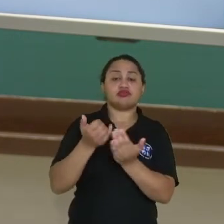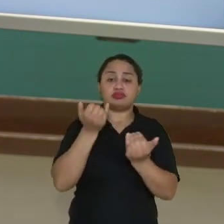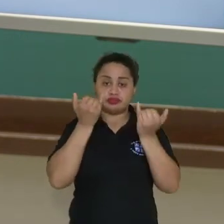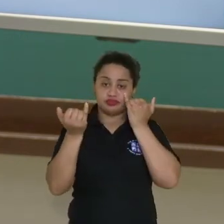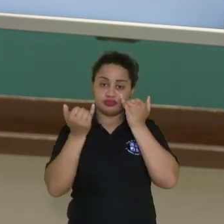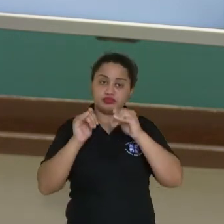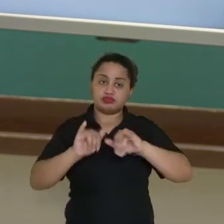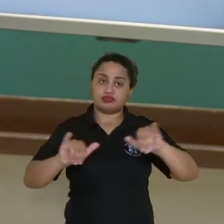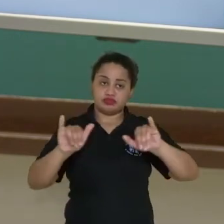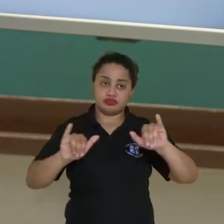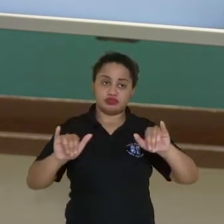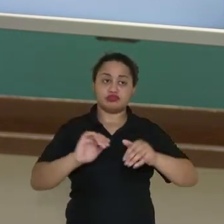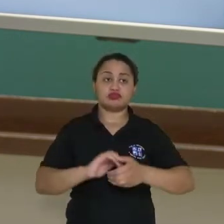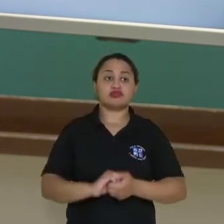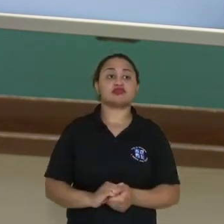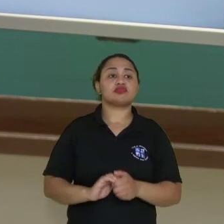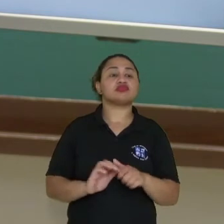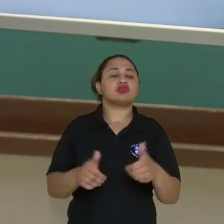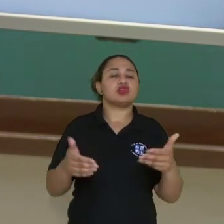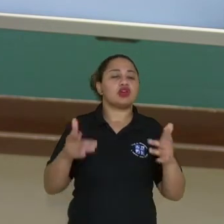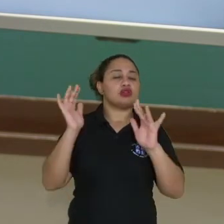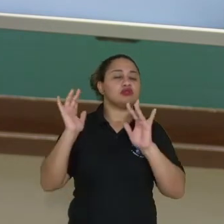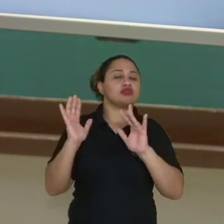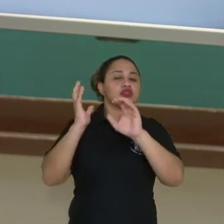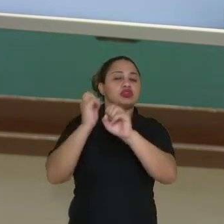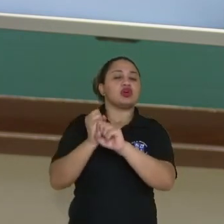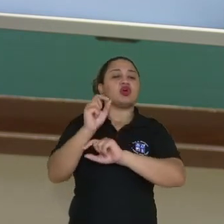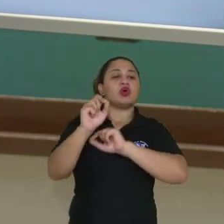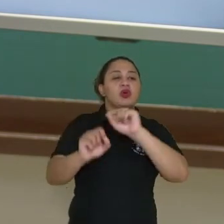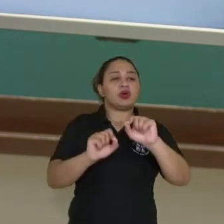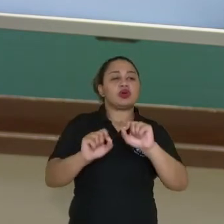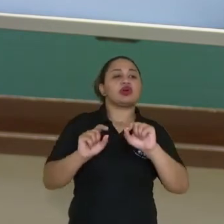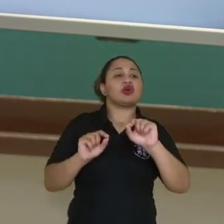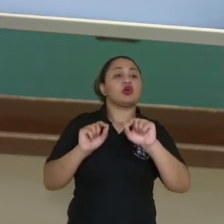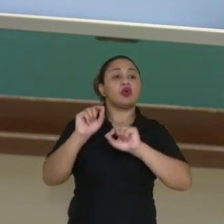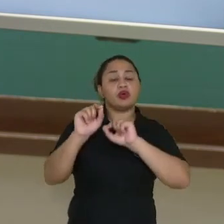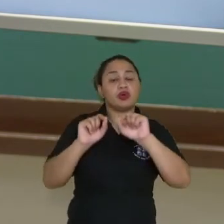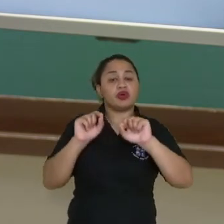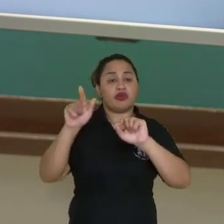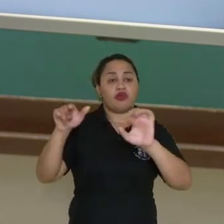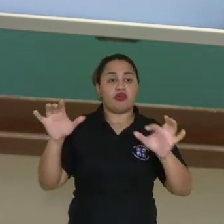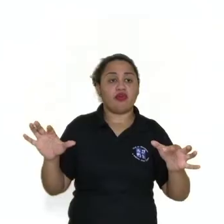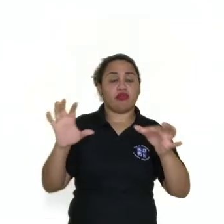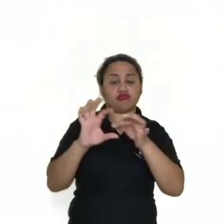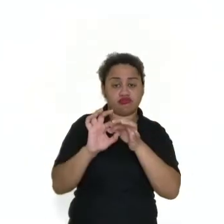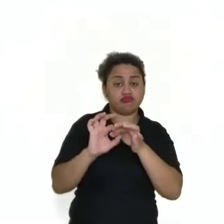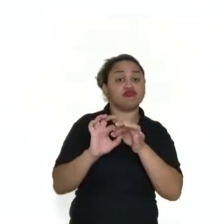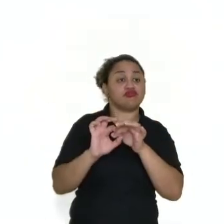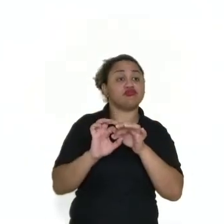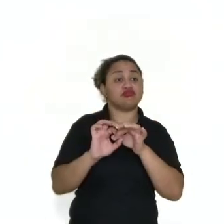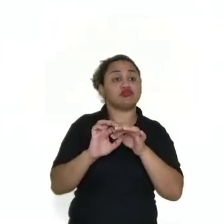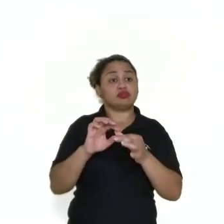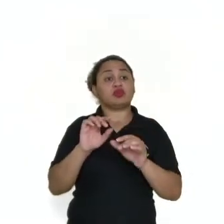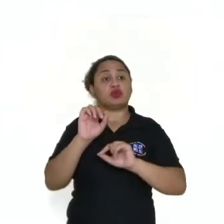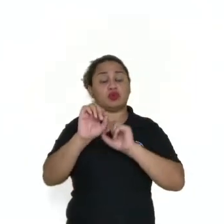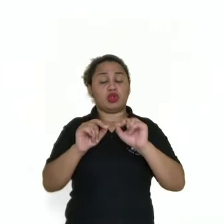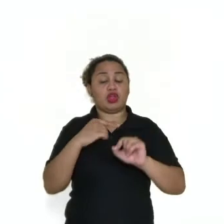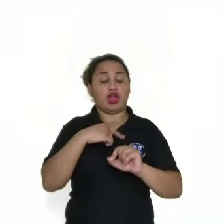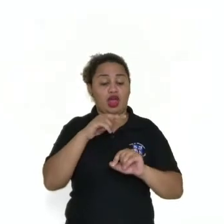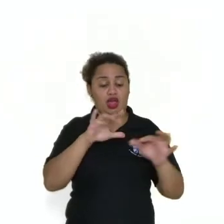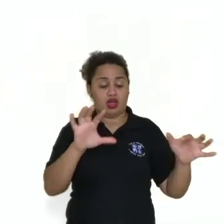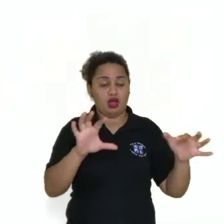aí. E vamos fazer uma retomada aqui breve, né, sobre as conjunções. Então vejam, nós damos o nome